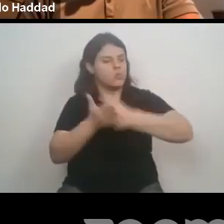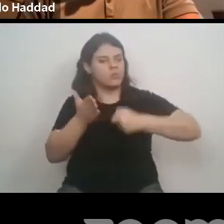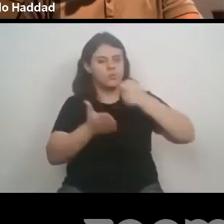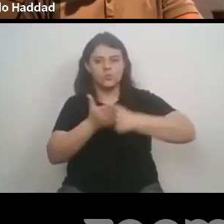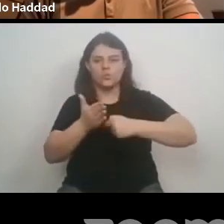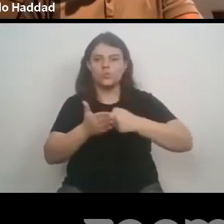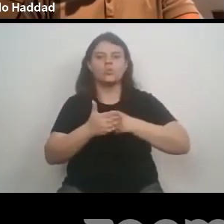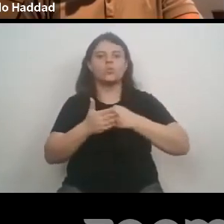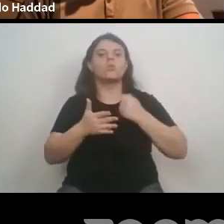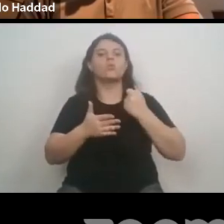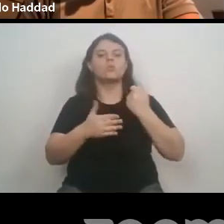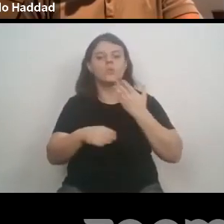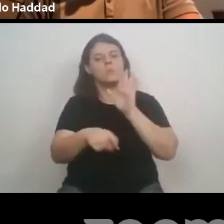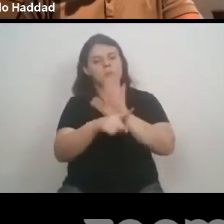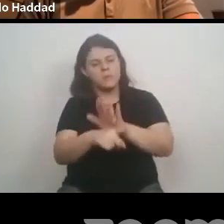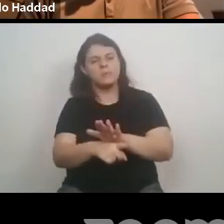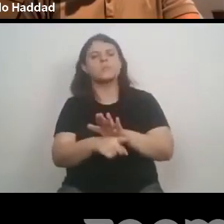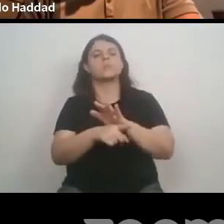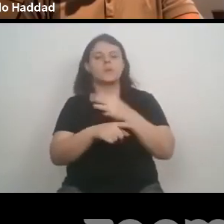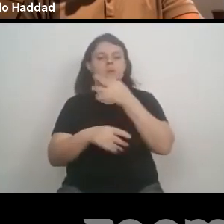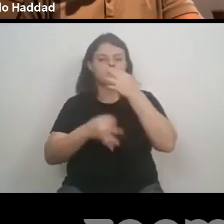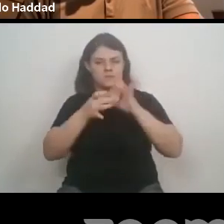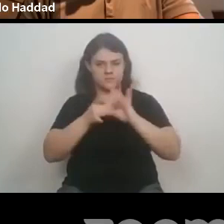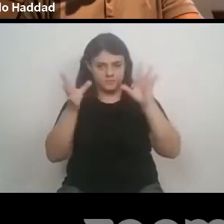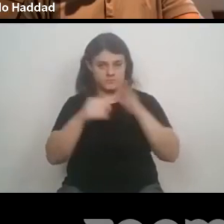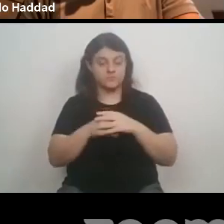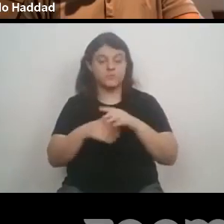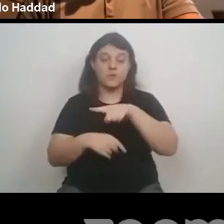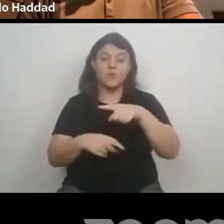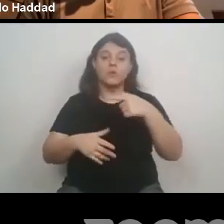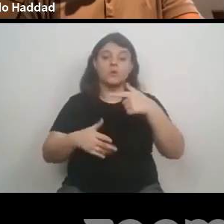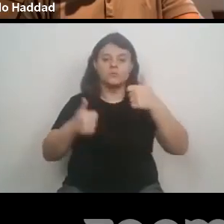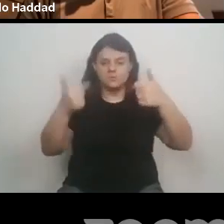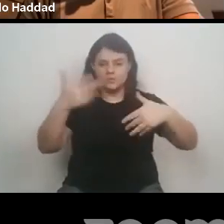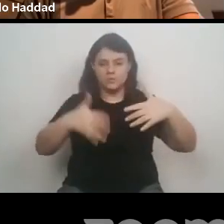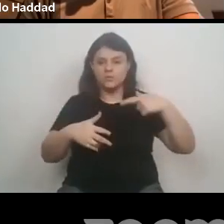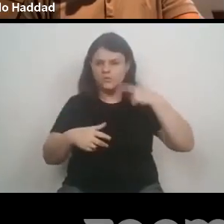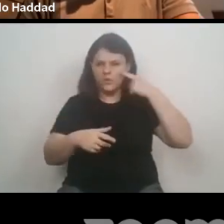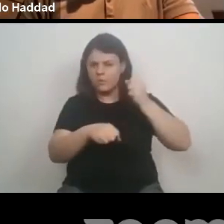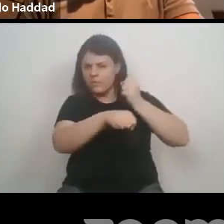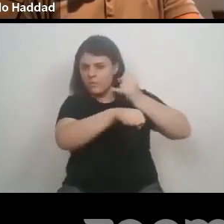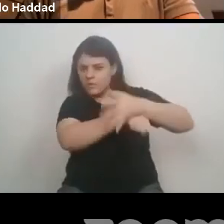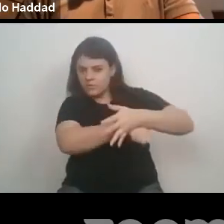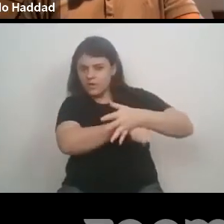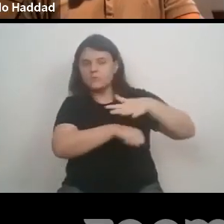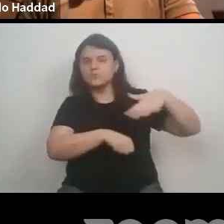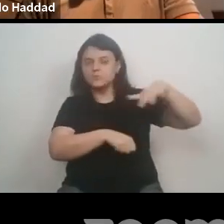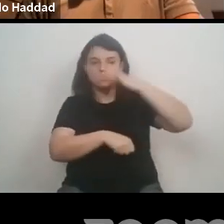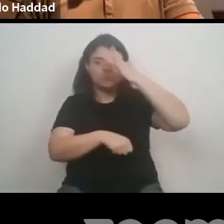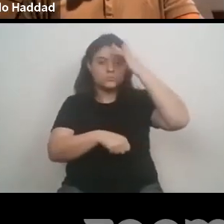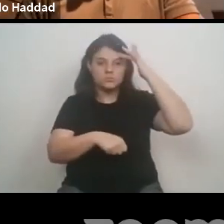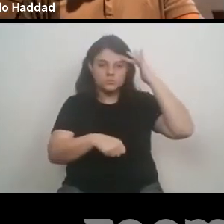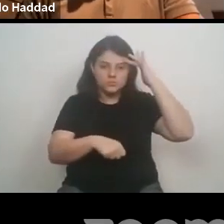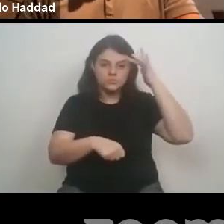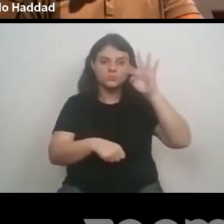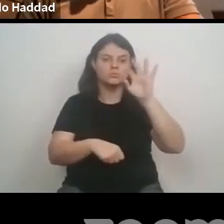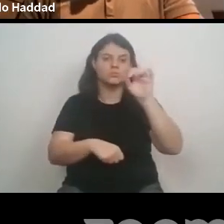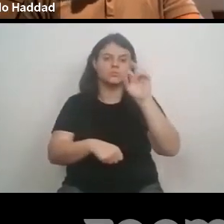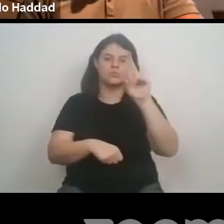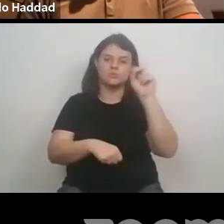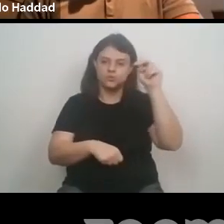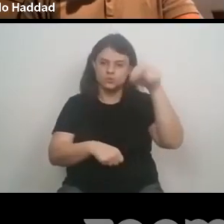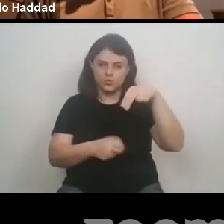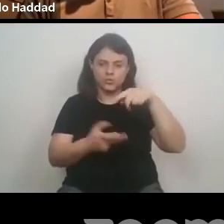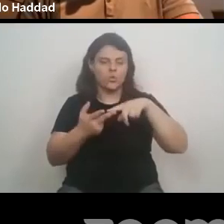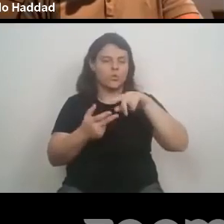da democracia. Esse tema do inquérito, Haddad, mobilizou o grupo, acho que você viu essas madrugadas todas, e pessoas como Toron, como Lênio, como